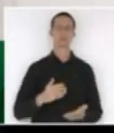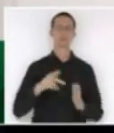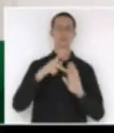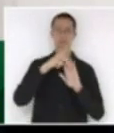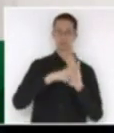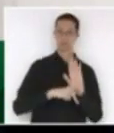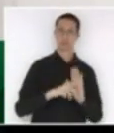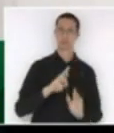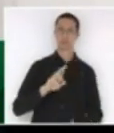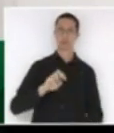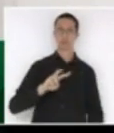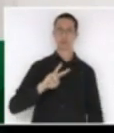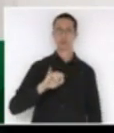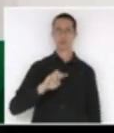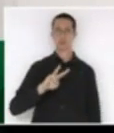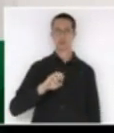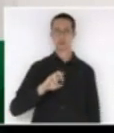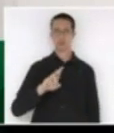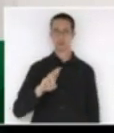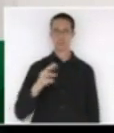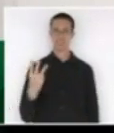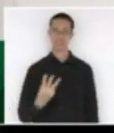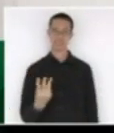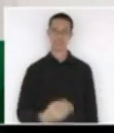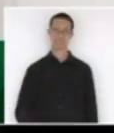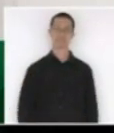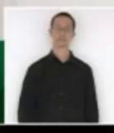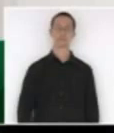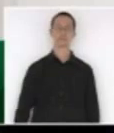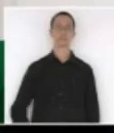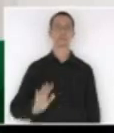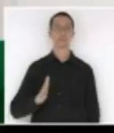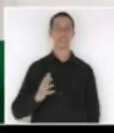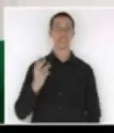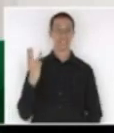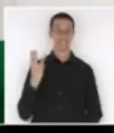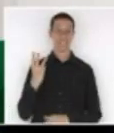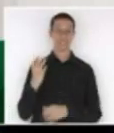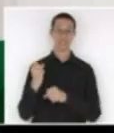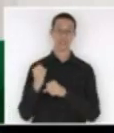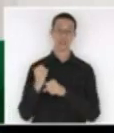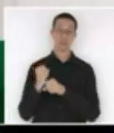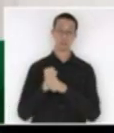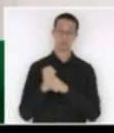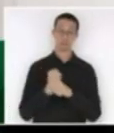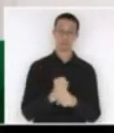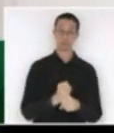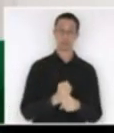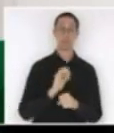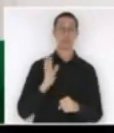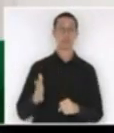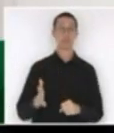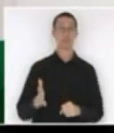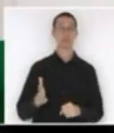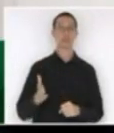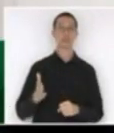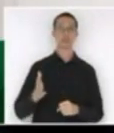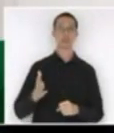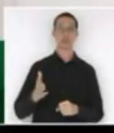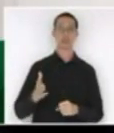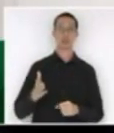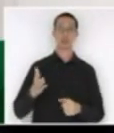Reviver 3. Lembrando que nesses últimos 3 anos já foram acolhidos mais de 15 mil jovens em Santa Catarina. Um